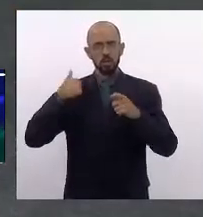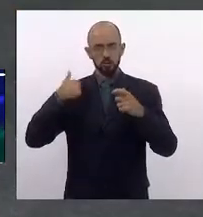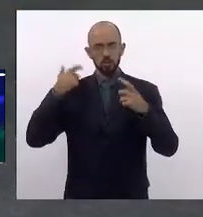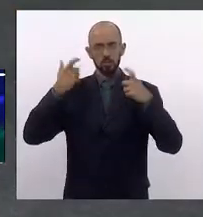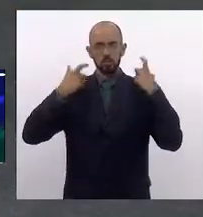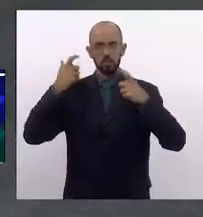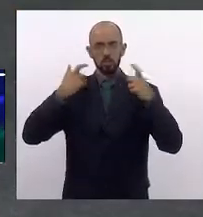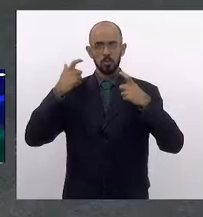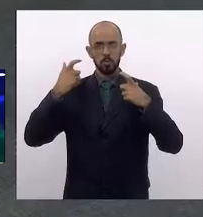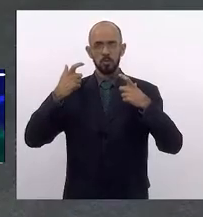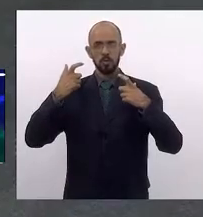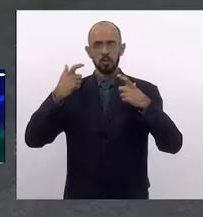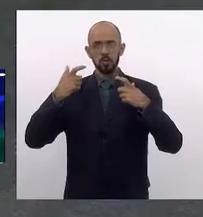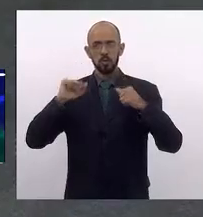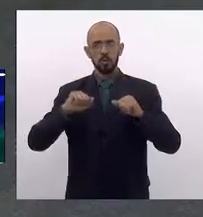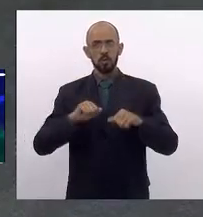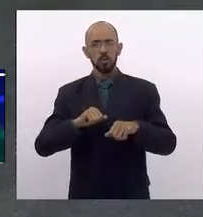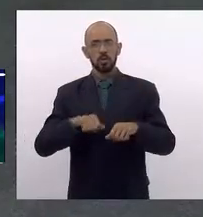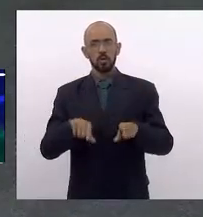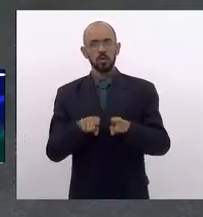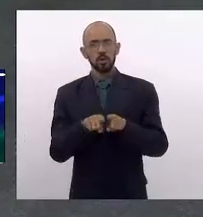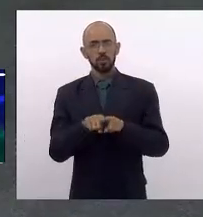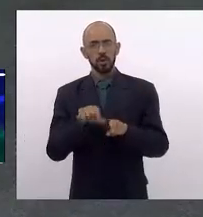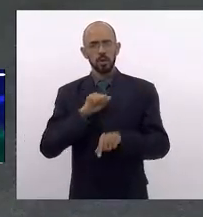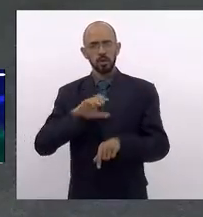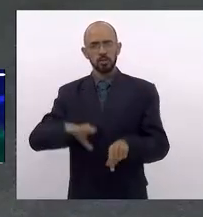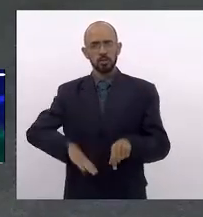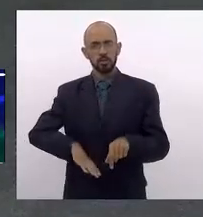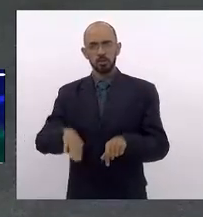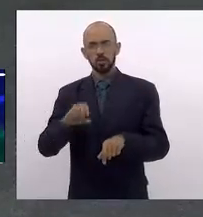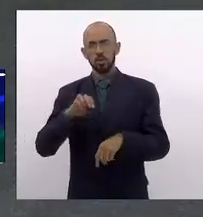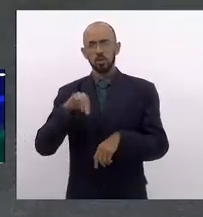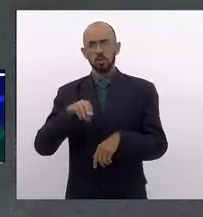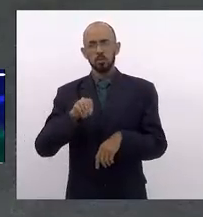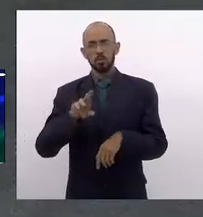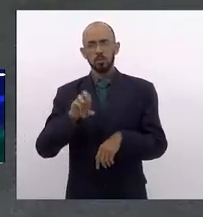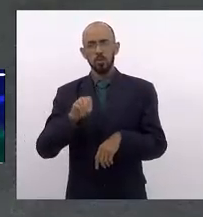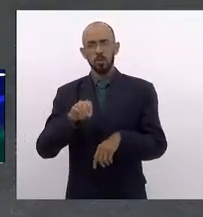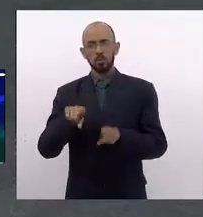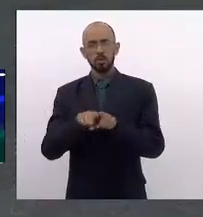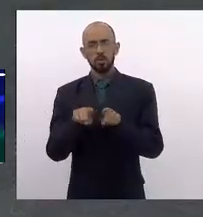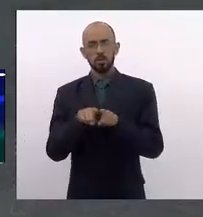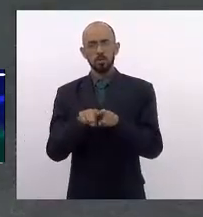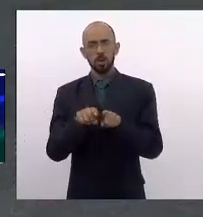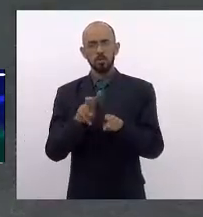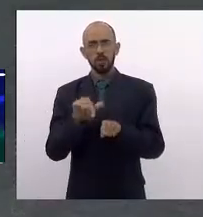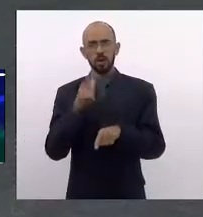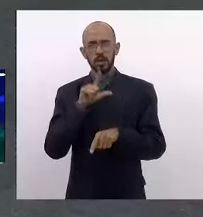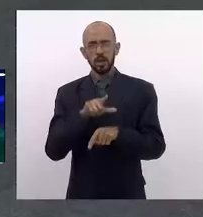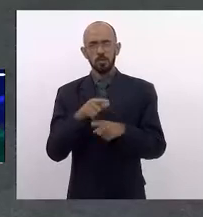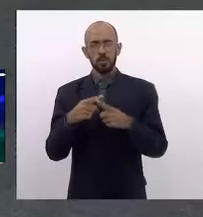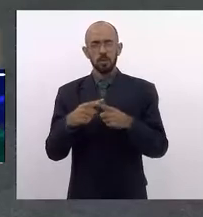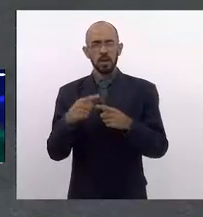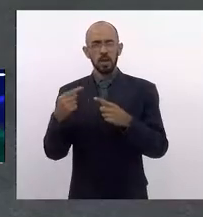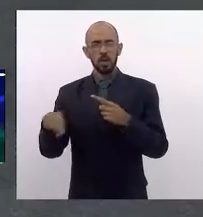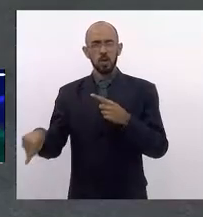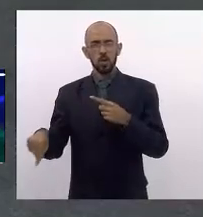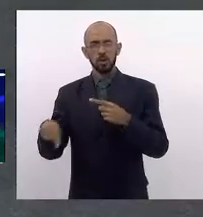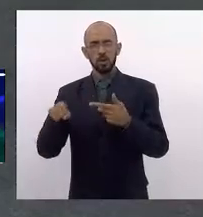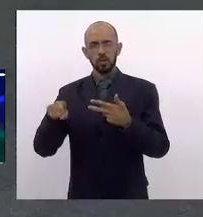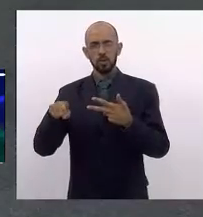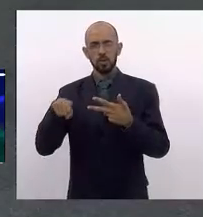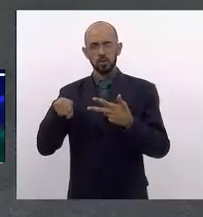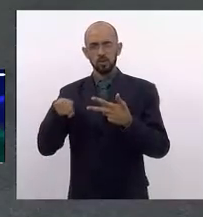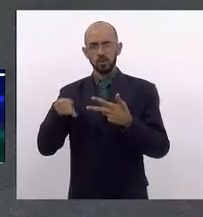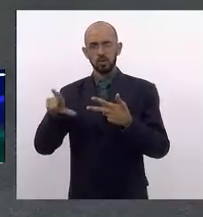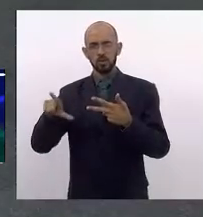Deputado André Ceciliano nem Infelizmente o mundo vai ser iniciado que ele a conta tanto Executivo quanto o legislativo e